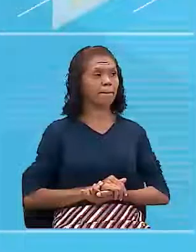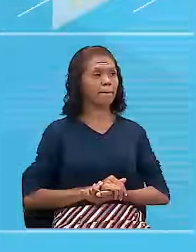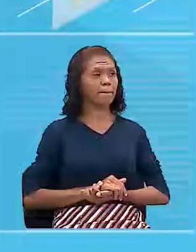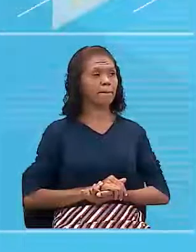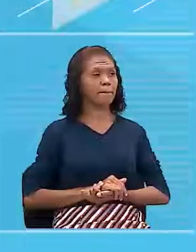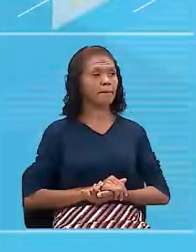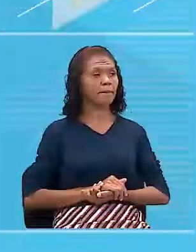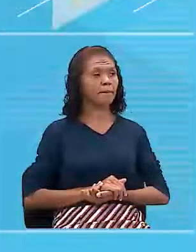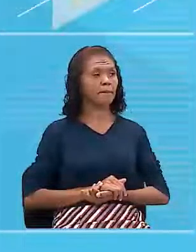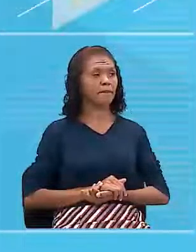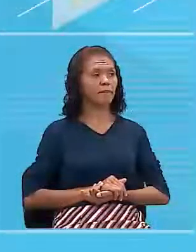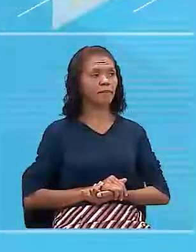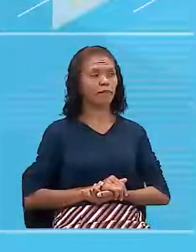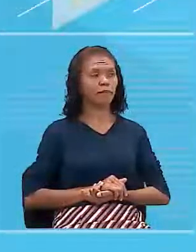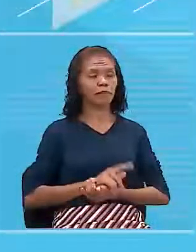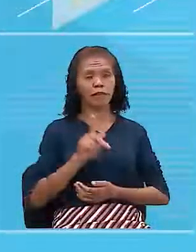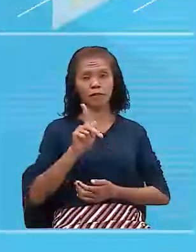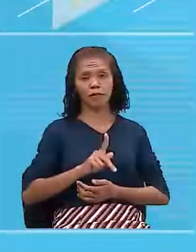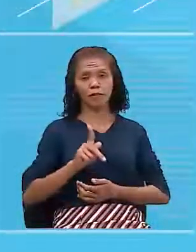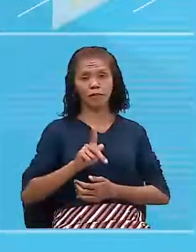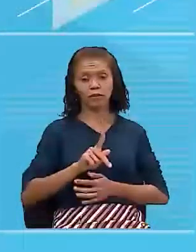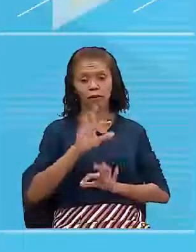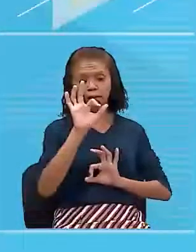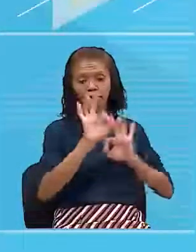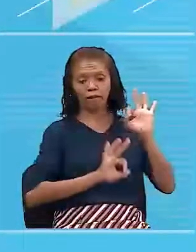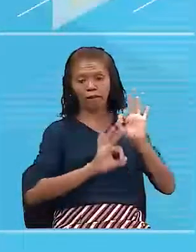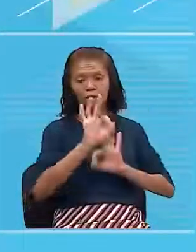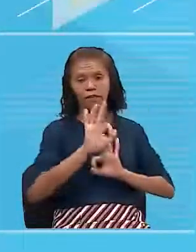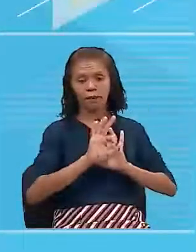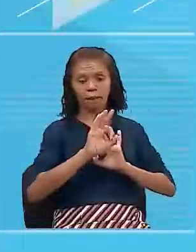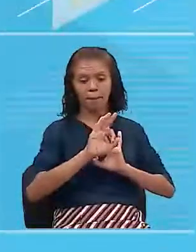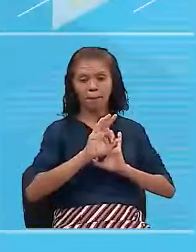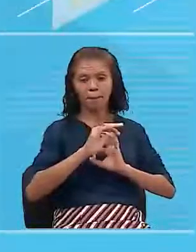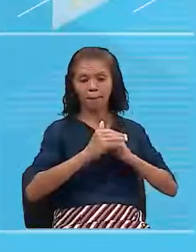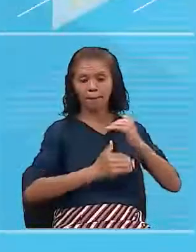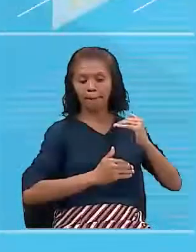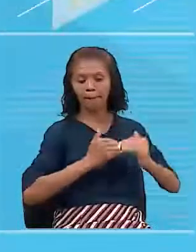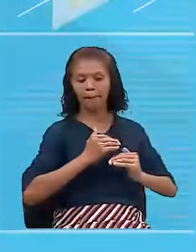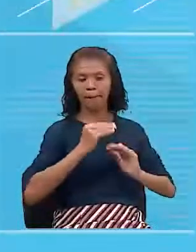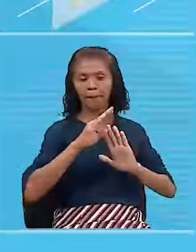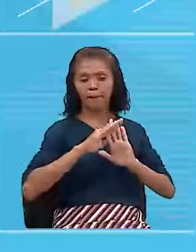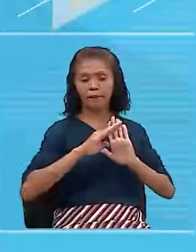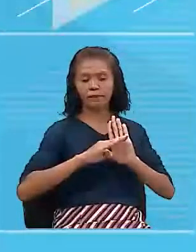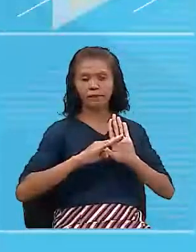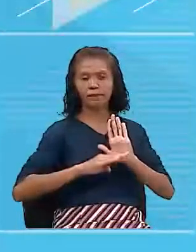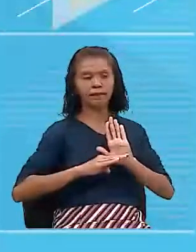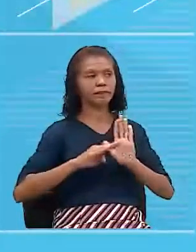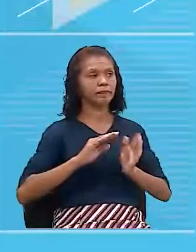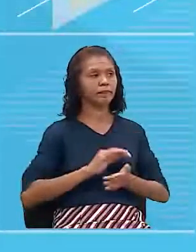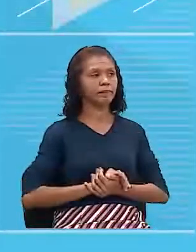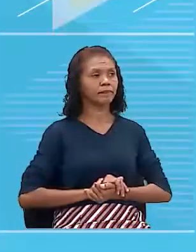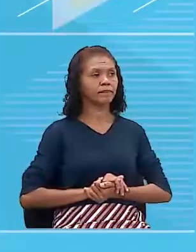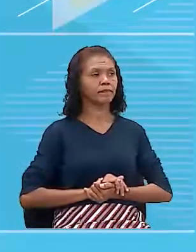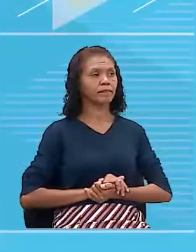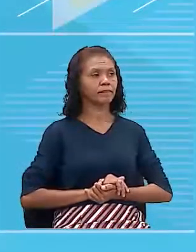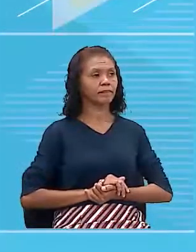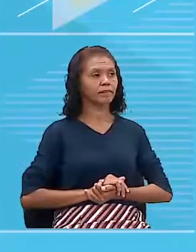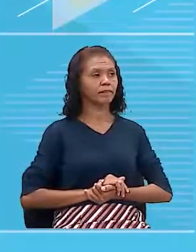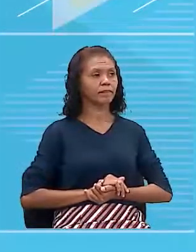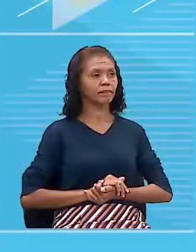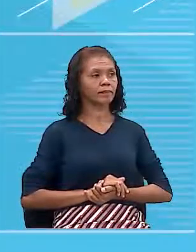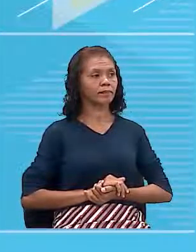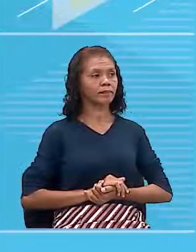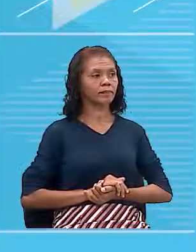de chocolate já vou deixar o esquema viu Adriana a massa de carboidrato